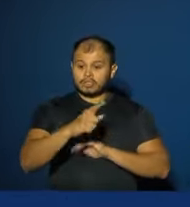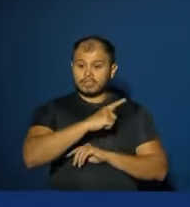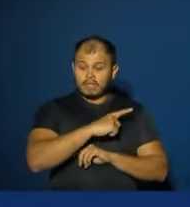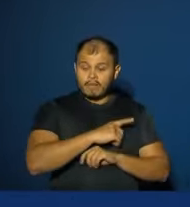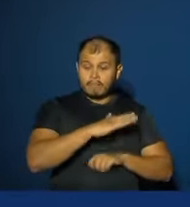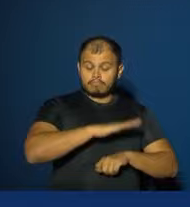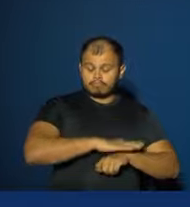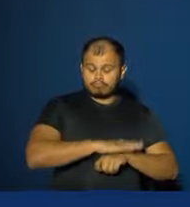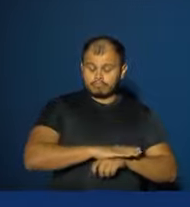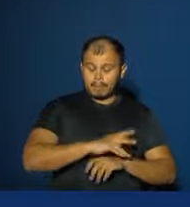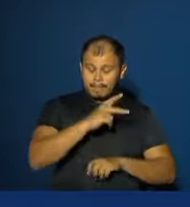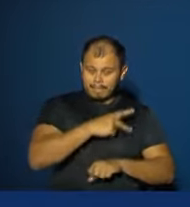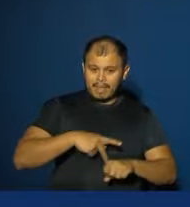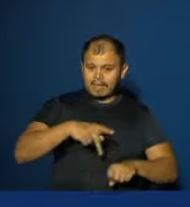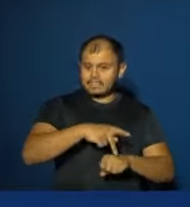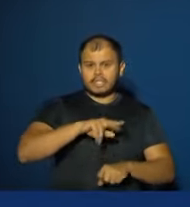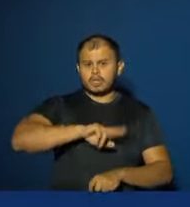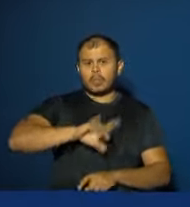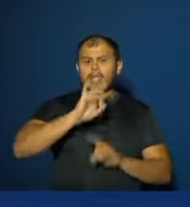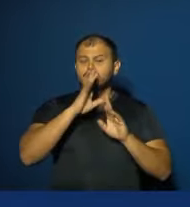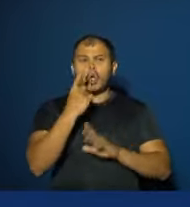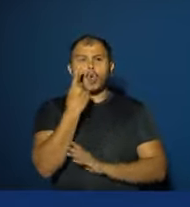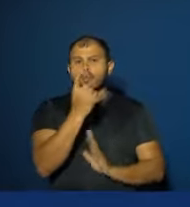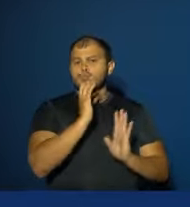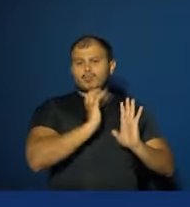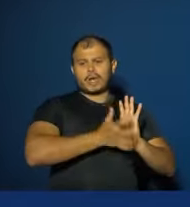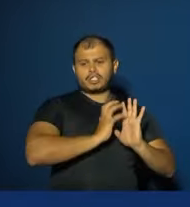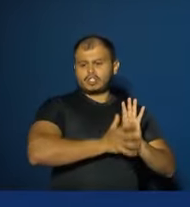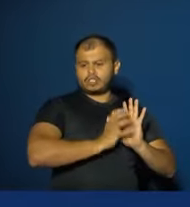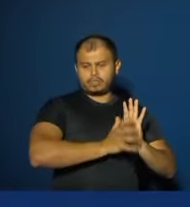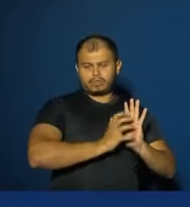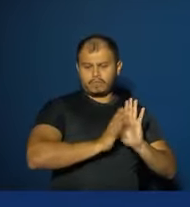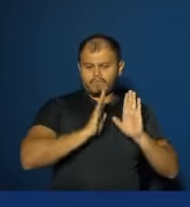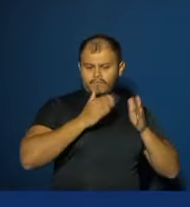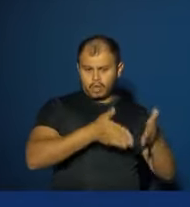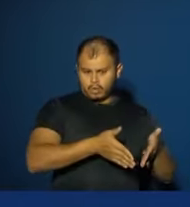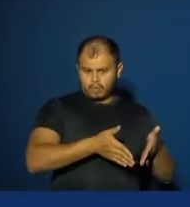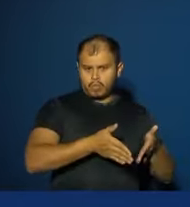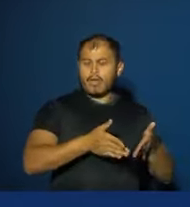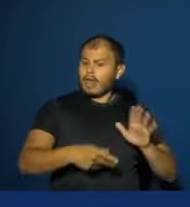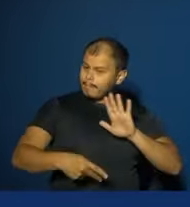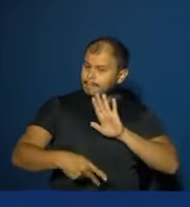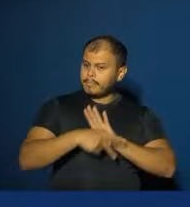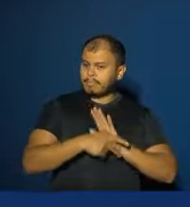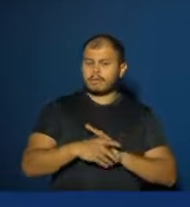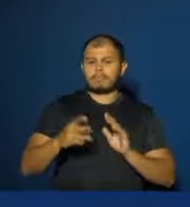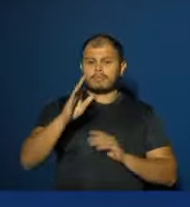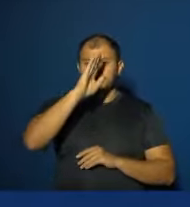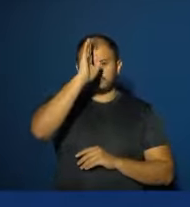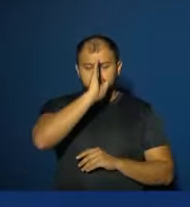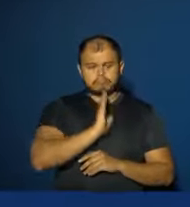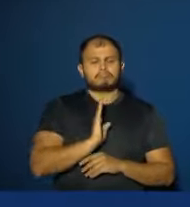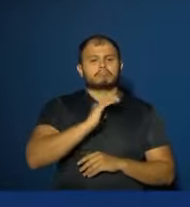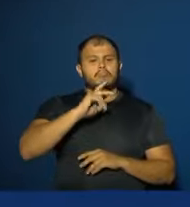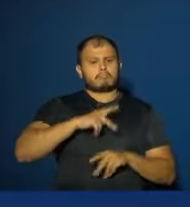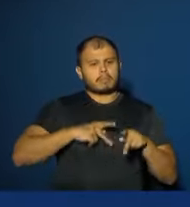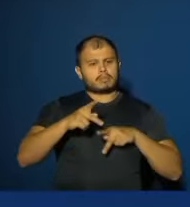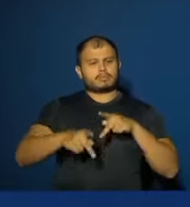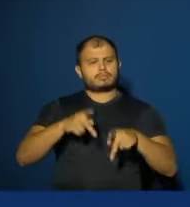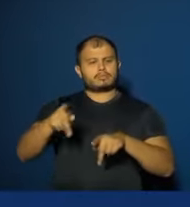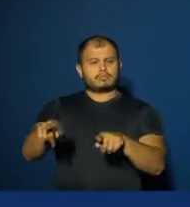de país que não pertence a um partido político, ele pertence ao povo brasileiro e a seus